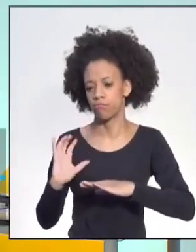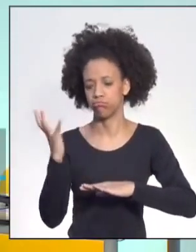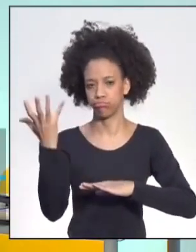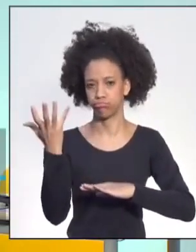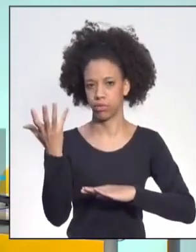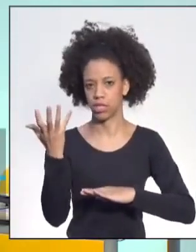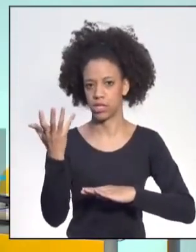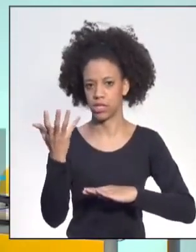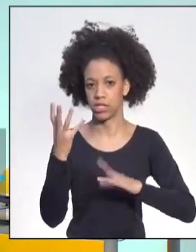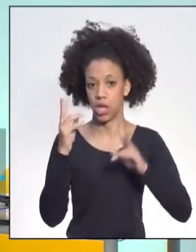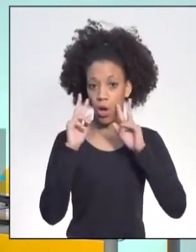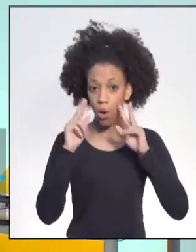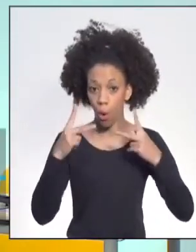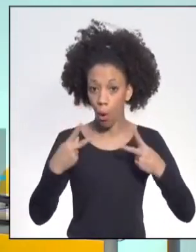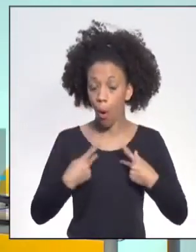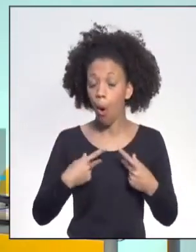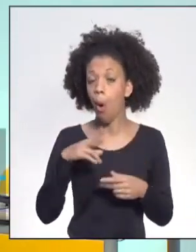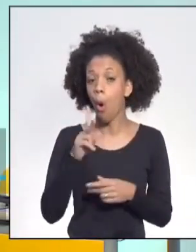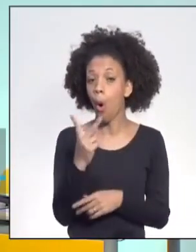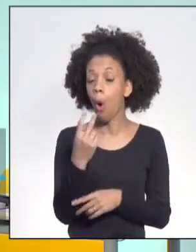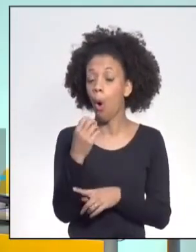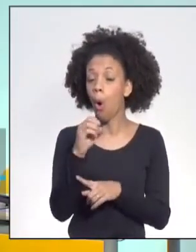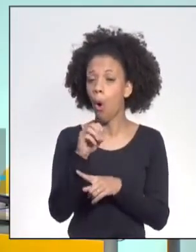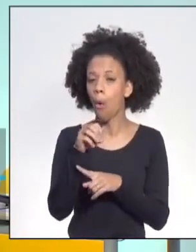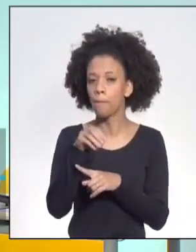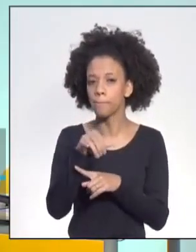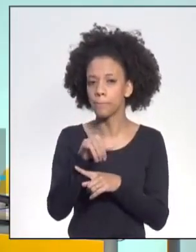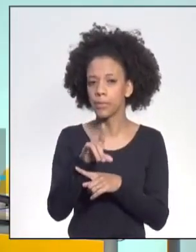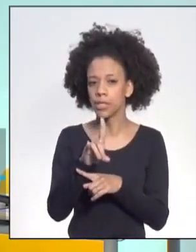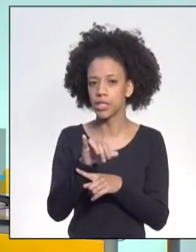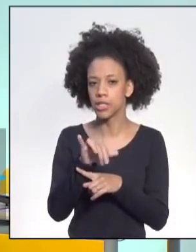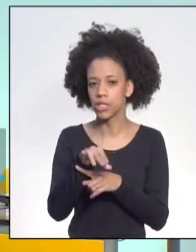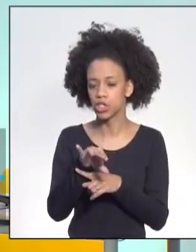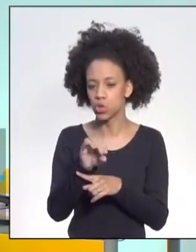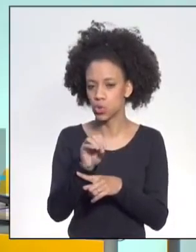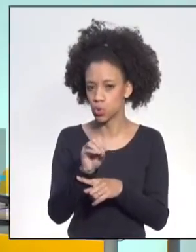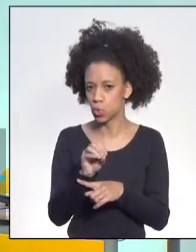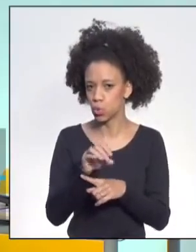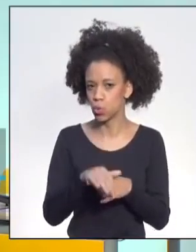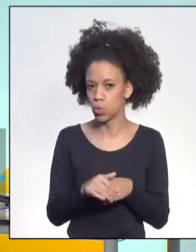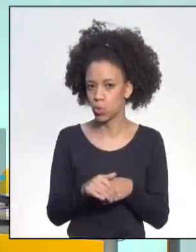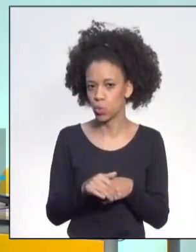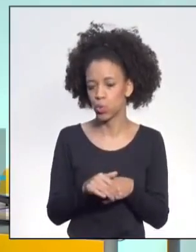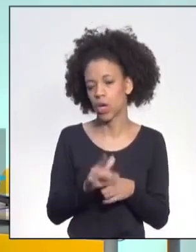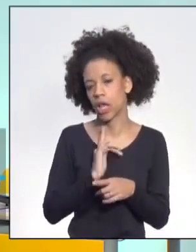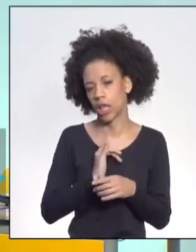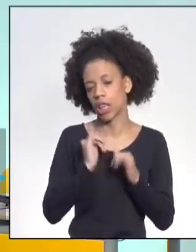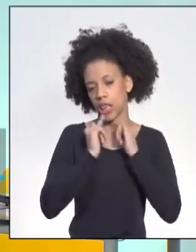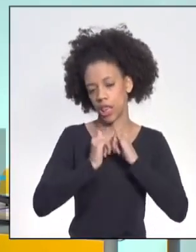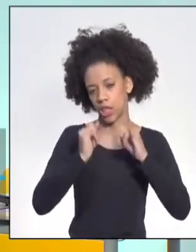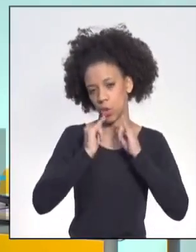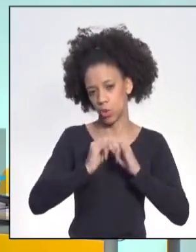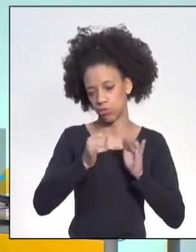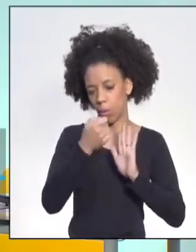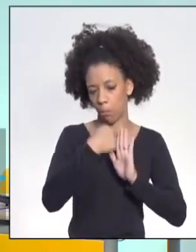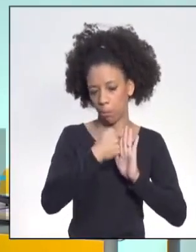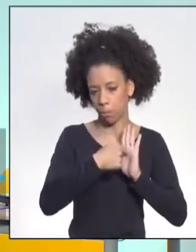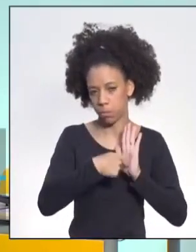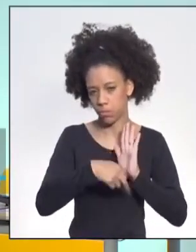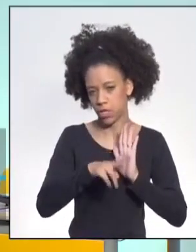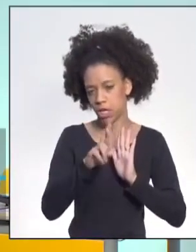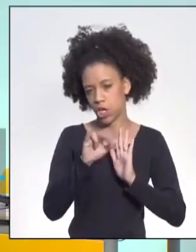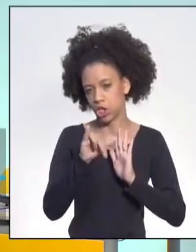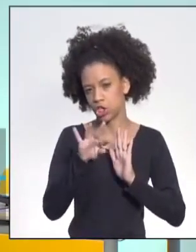primeiro ser humano, o primeiro hominídeo que se tem notícias aí na história, registros na